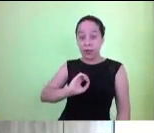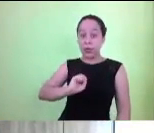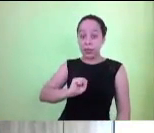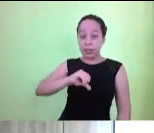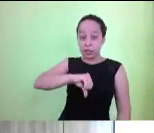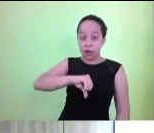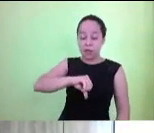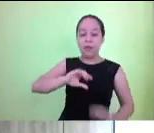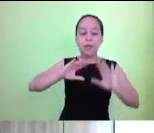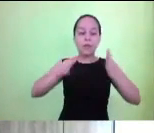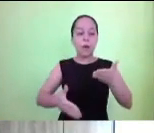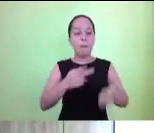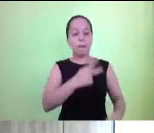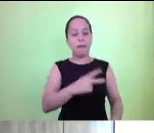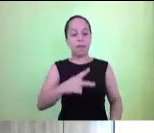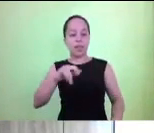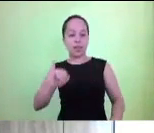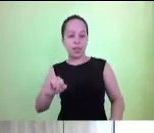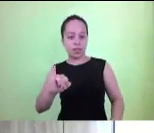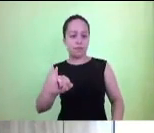PPIs.